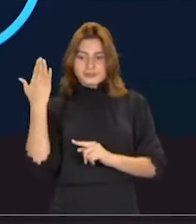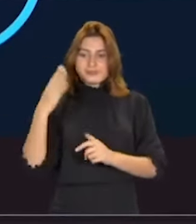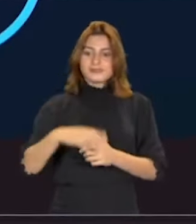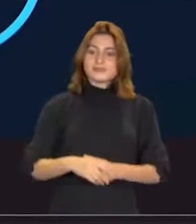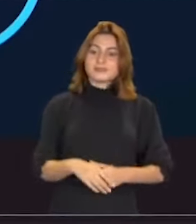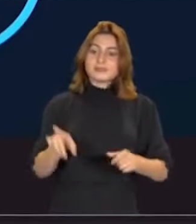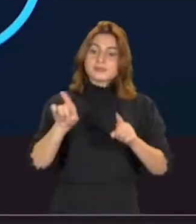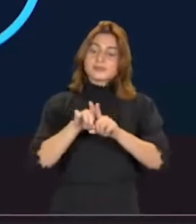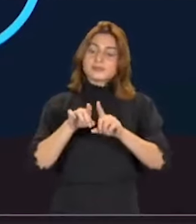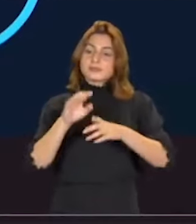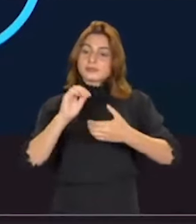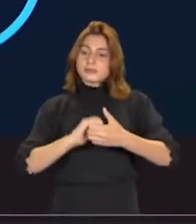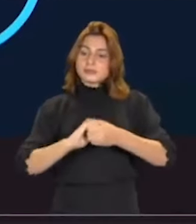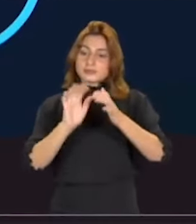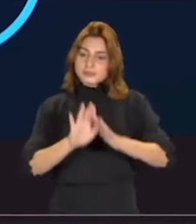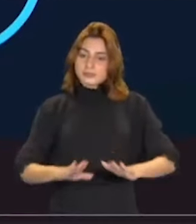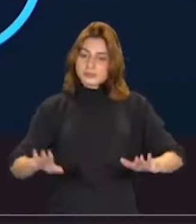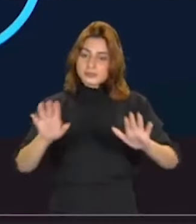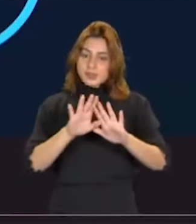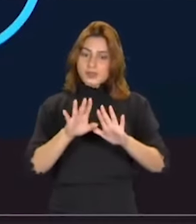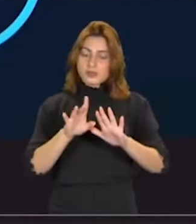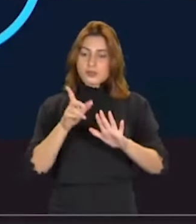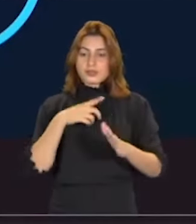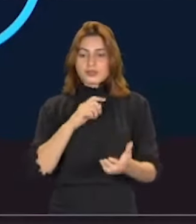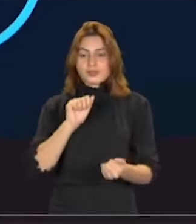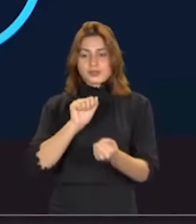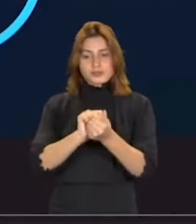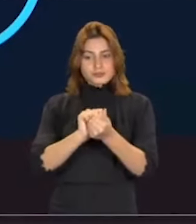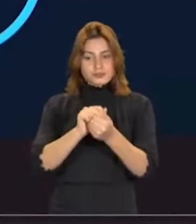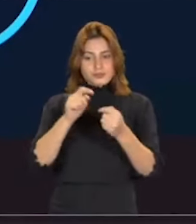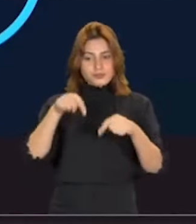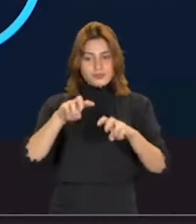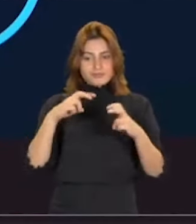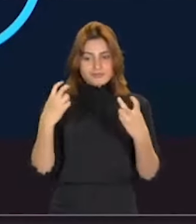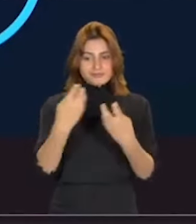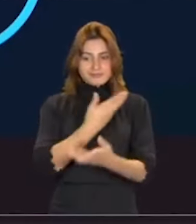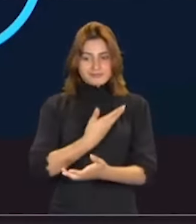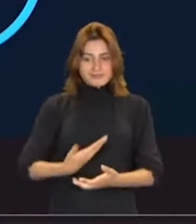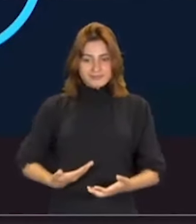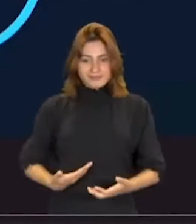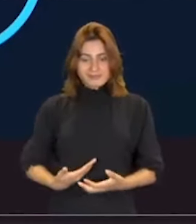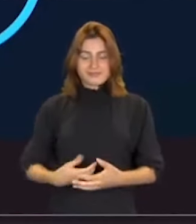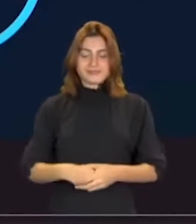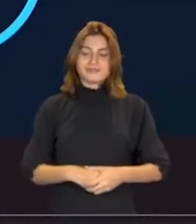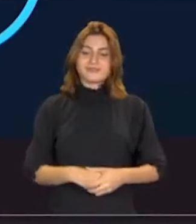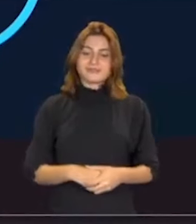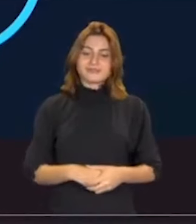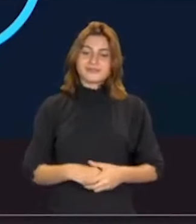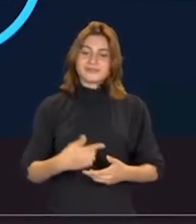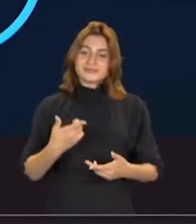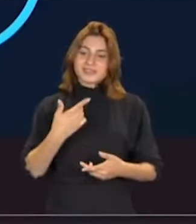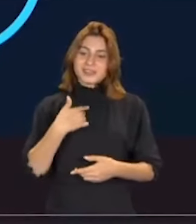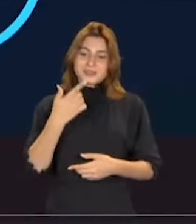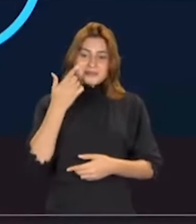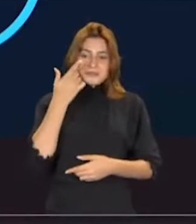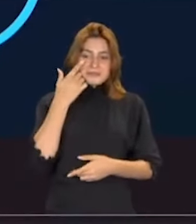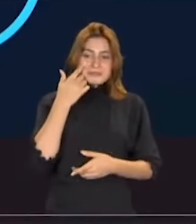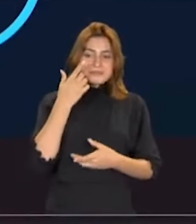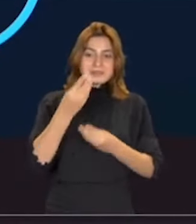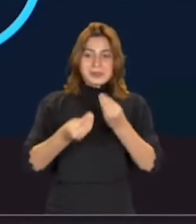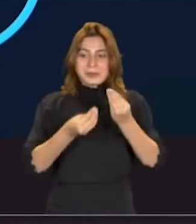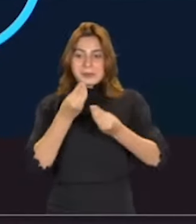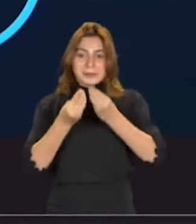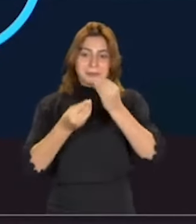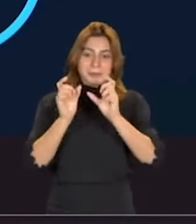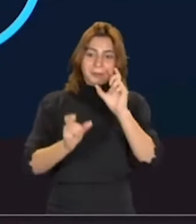Lúcia. Cumprimento também a todos os que estão aqui participando dessa audiência pública. Eu estou acompanhando o posicionamento, a colocação de todos.